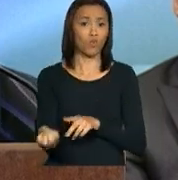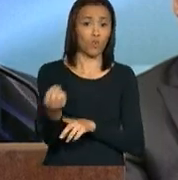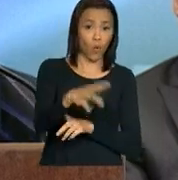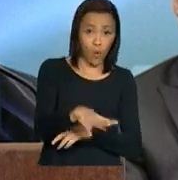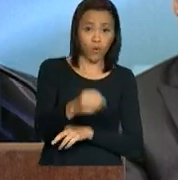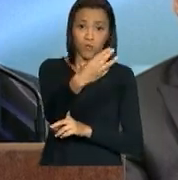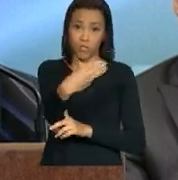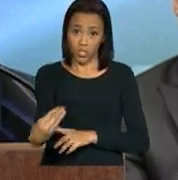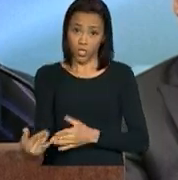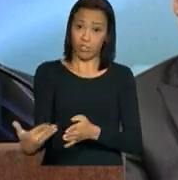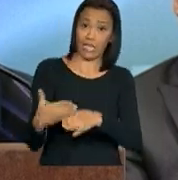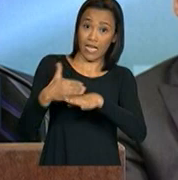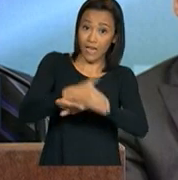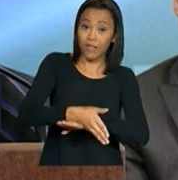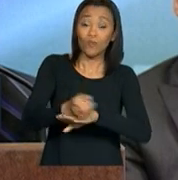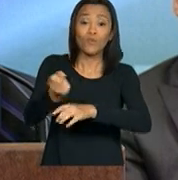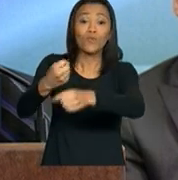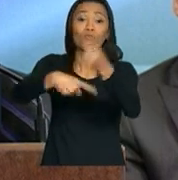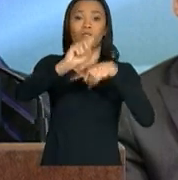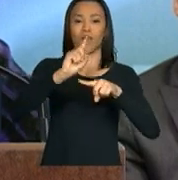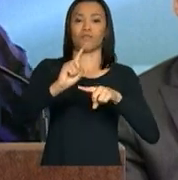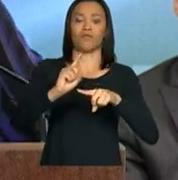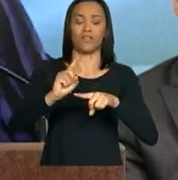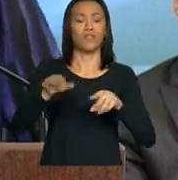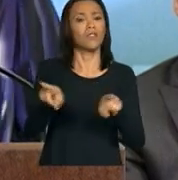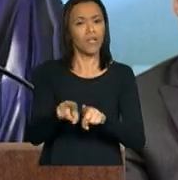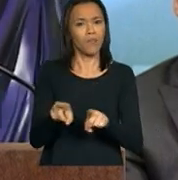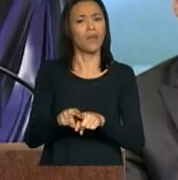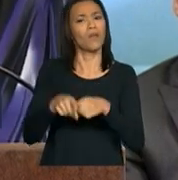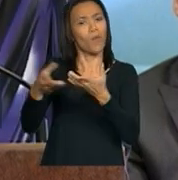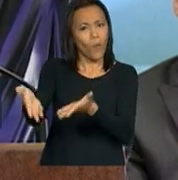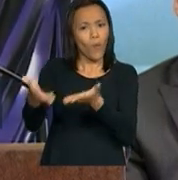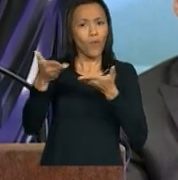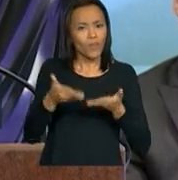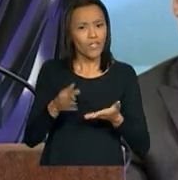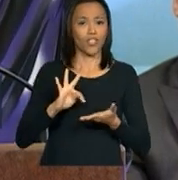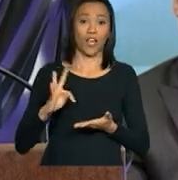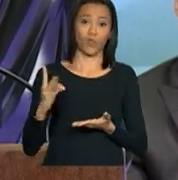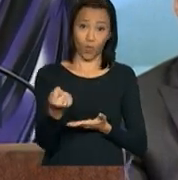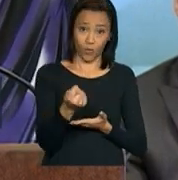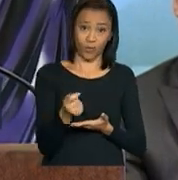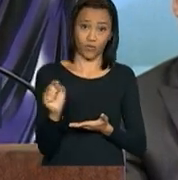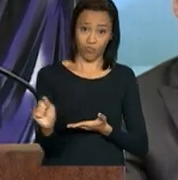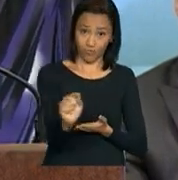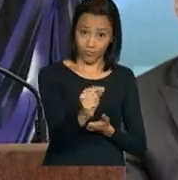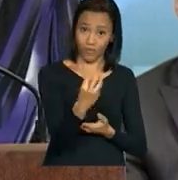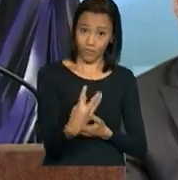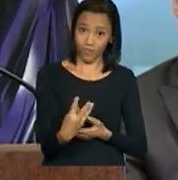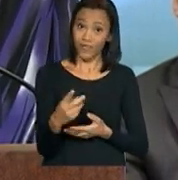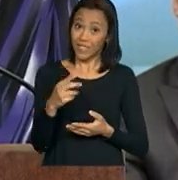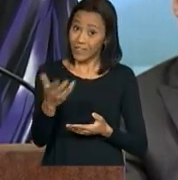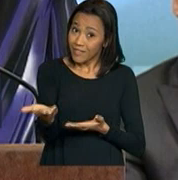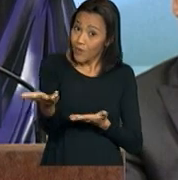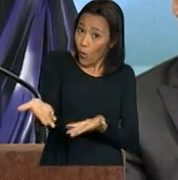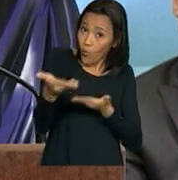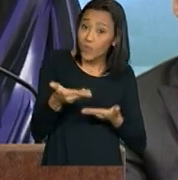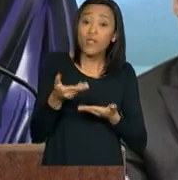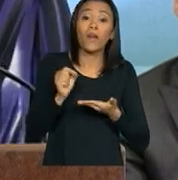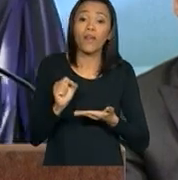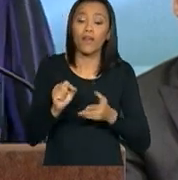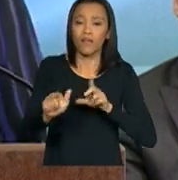entram muito sucesso e faço um convite a todos eles é um convite ao